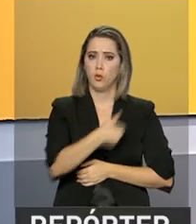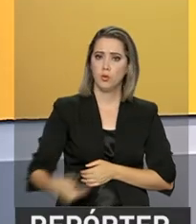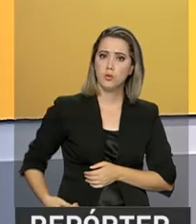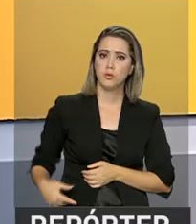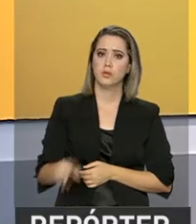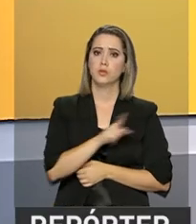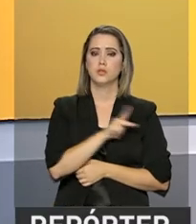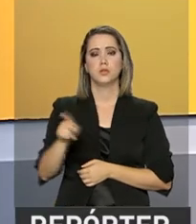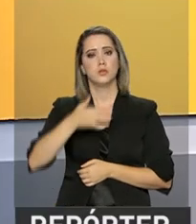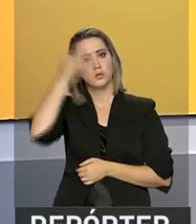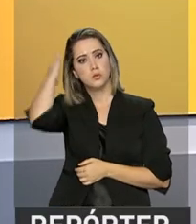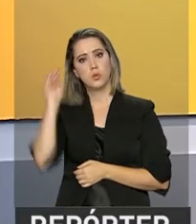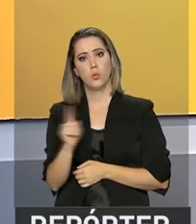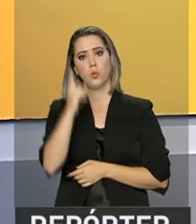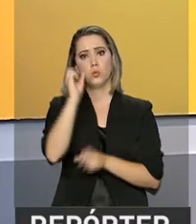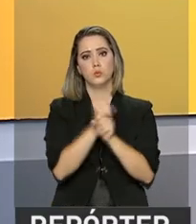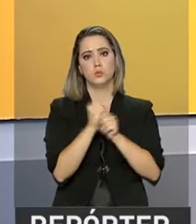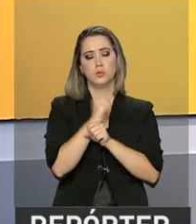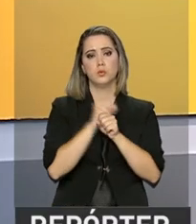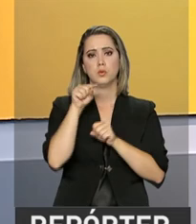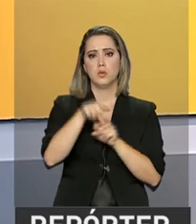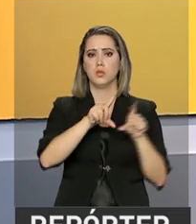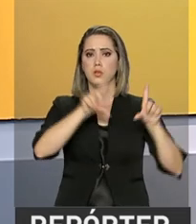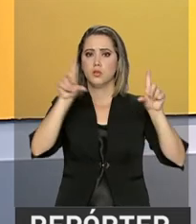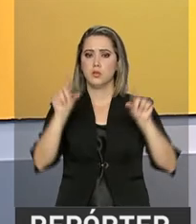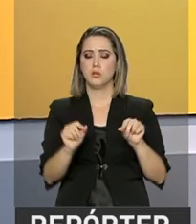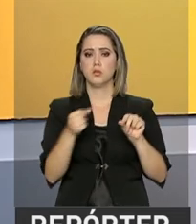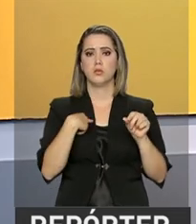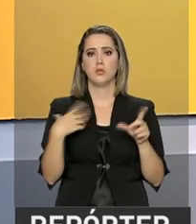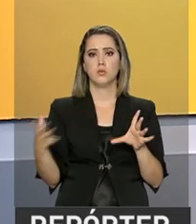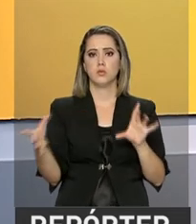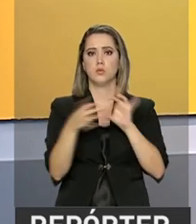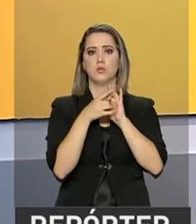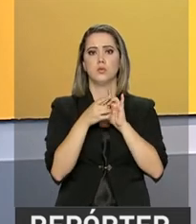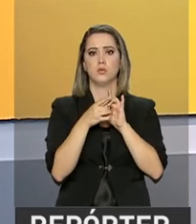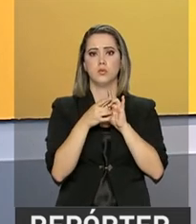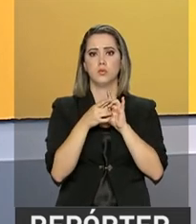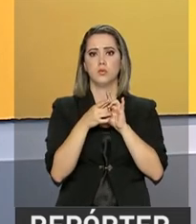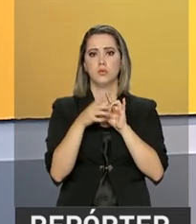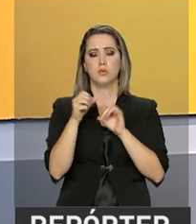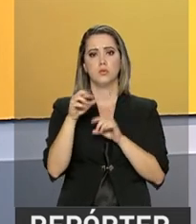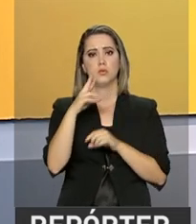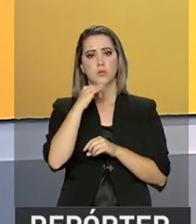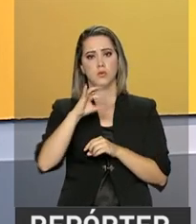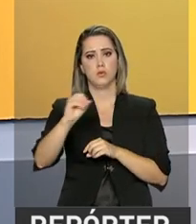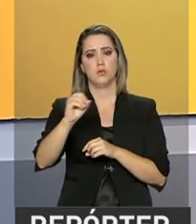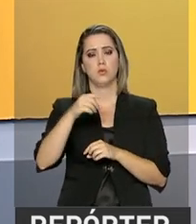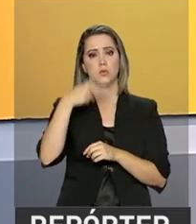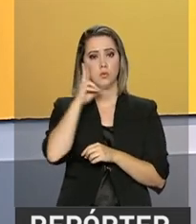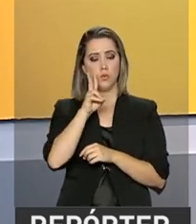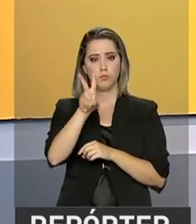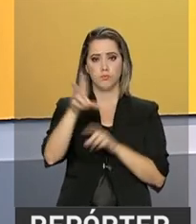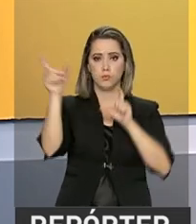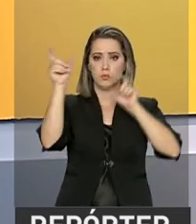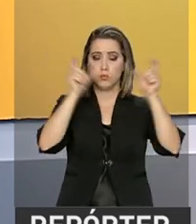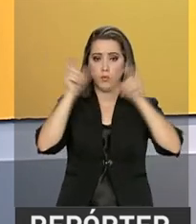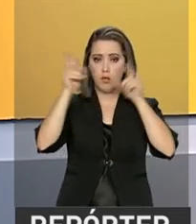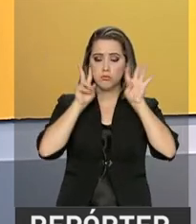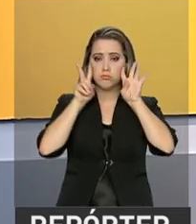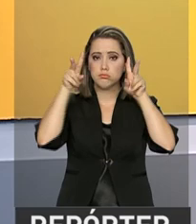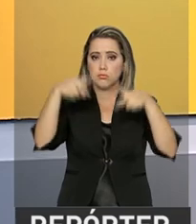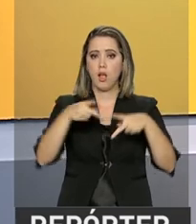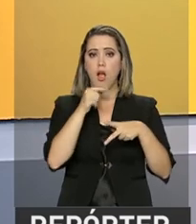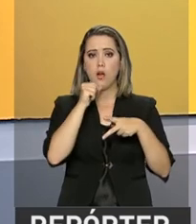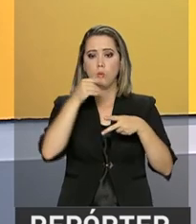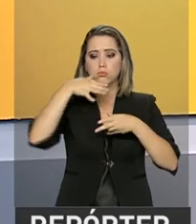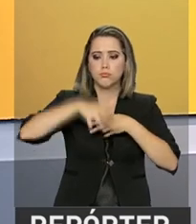presidente Michel Temer completou um ano. E nesse tempo, a integração do São Francisco teve atenção especial e ajudou a